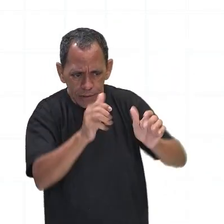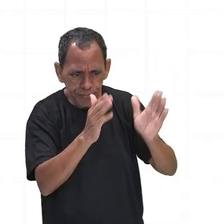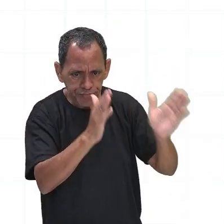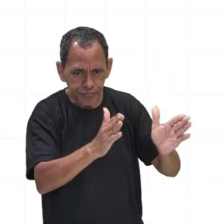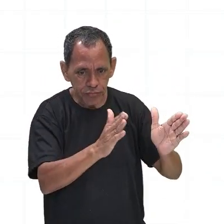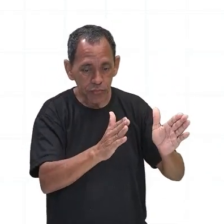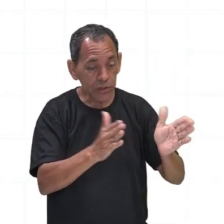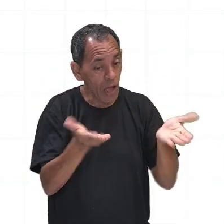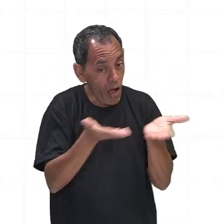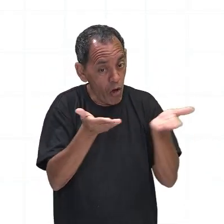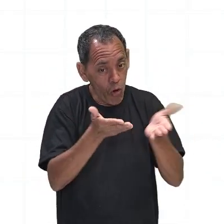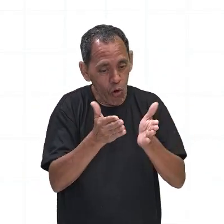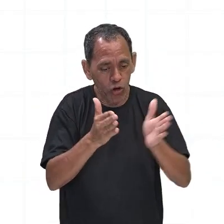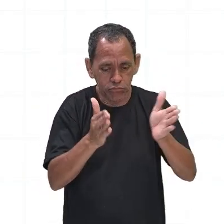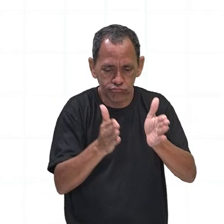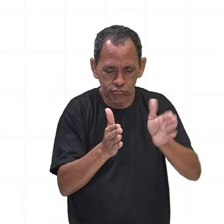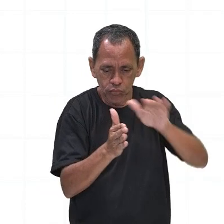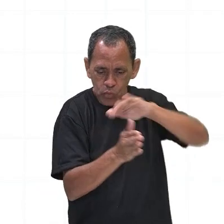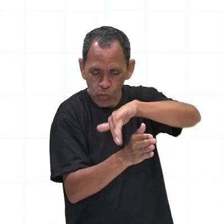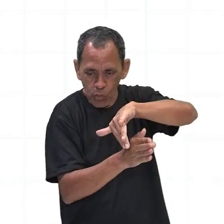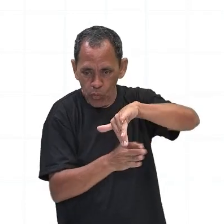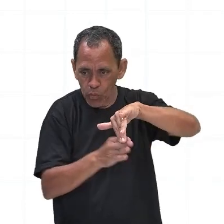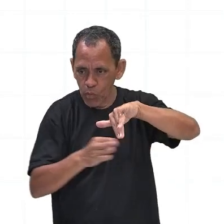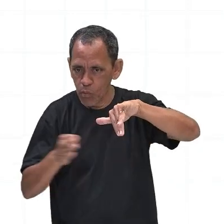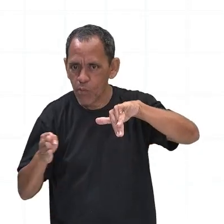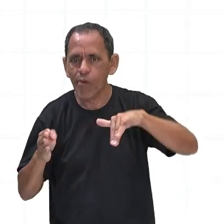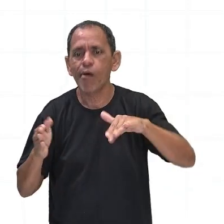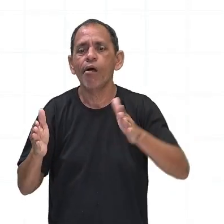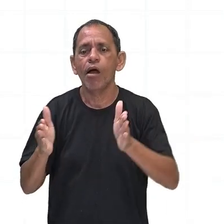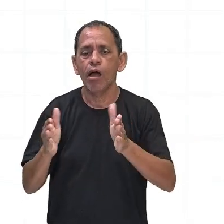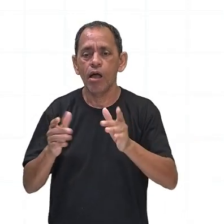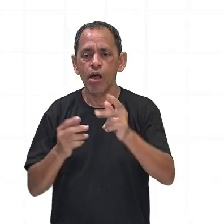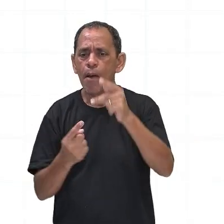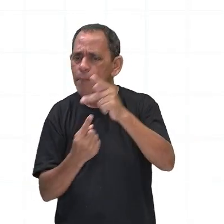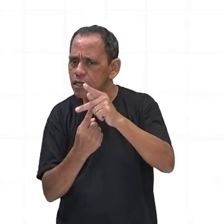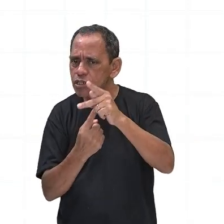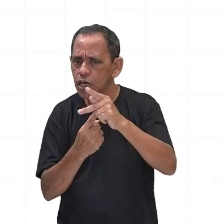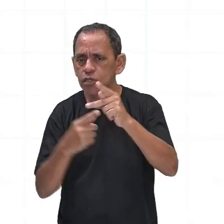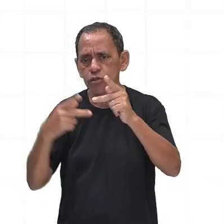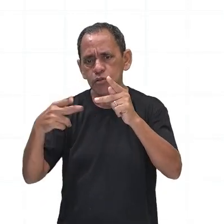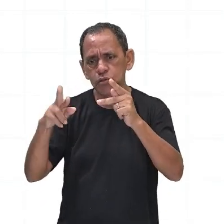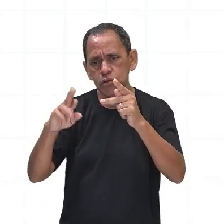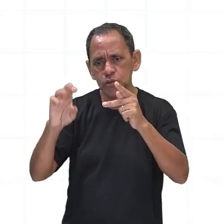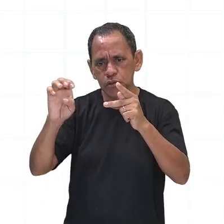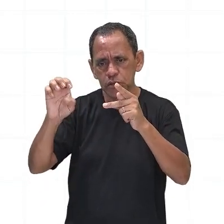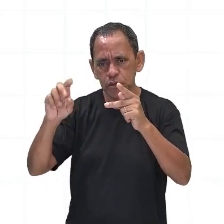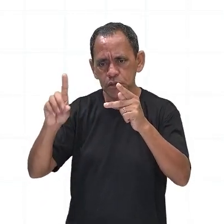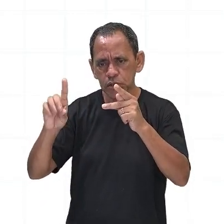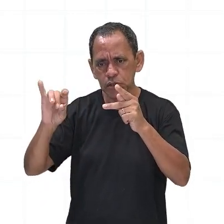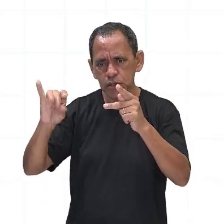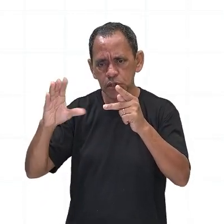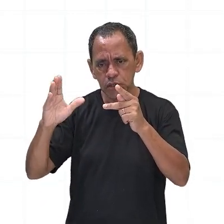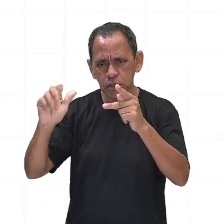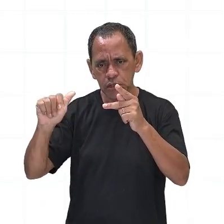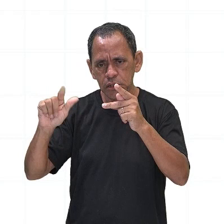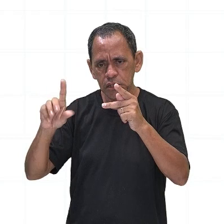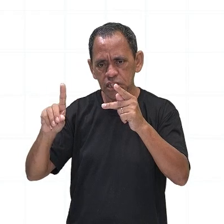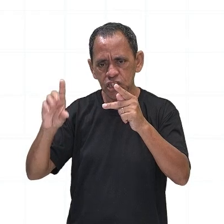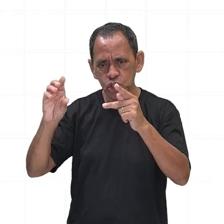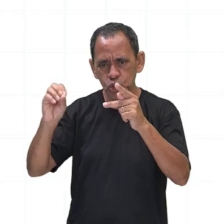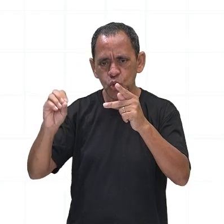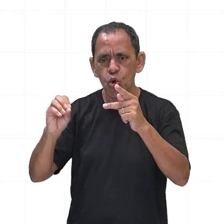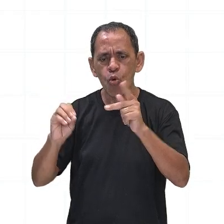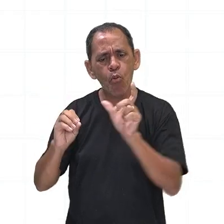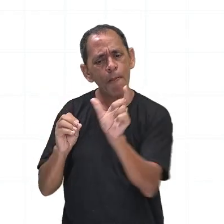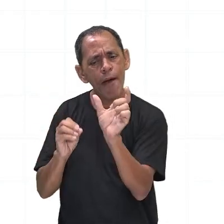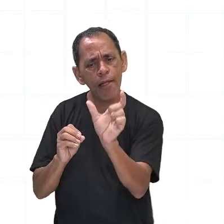o nosso predicado, ok? Percebam que no nosso predicado, eu quero chamar a atenção de vocês para uma